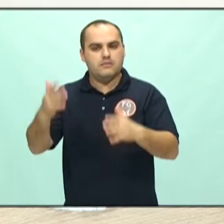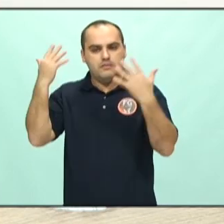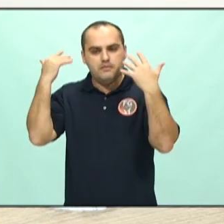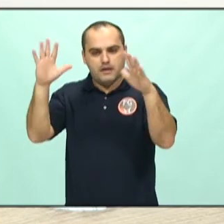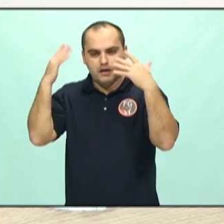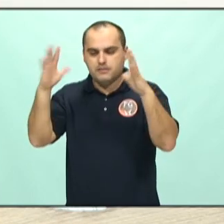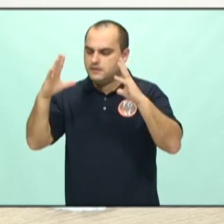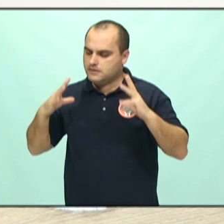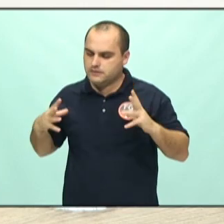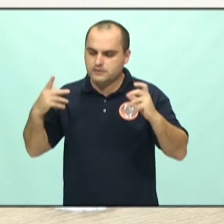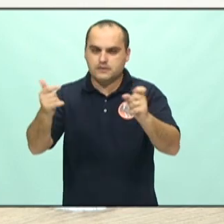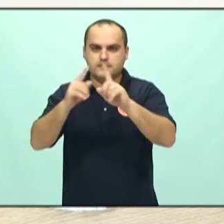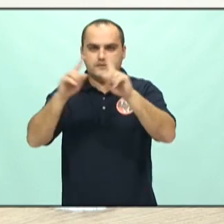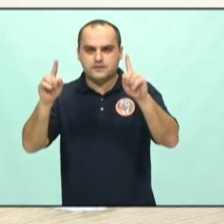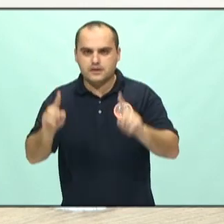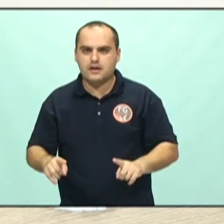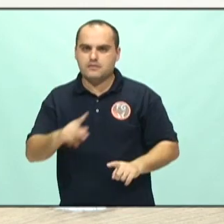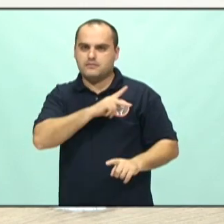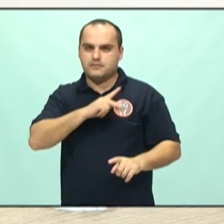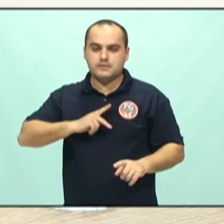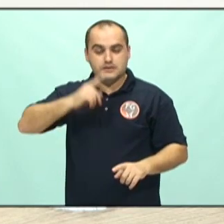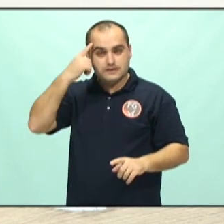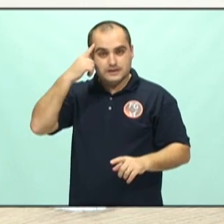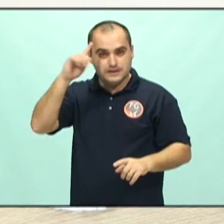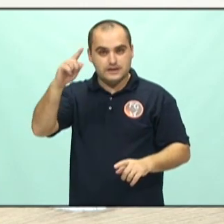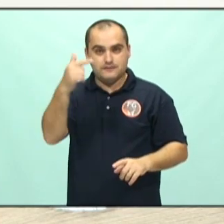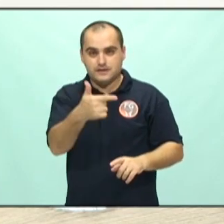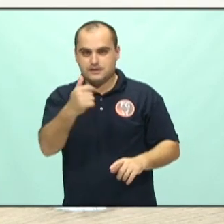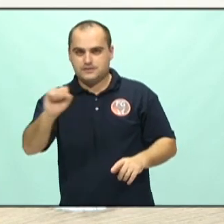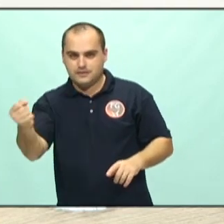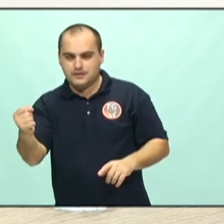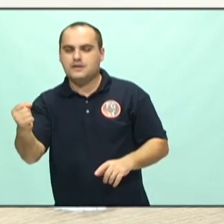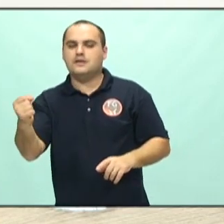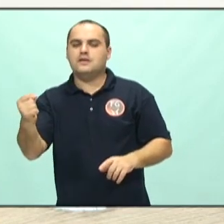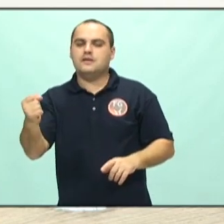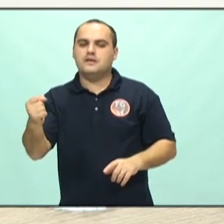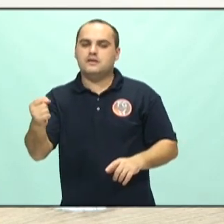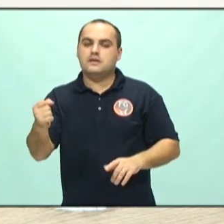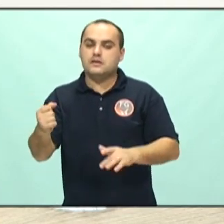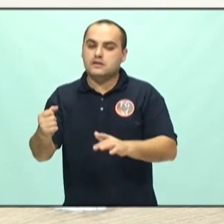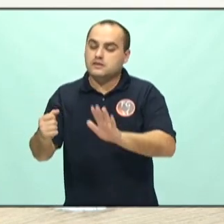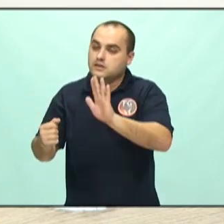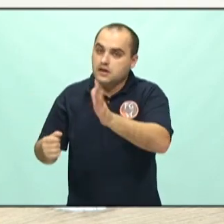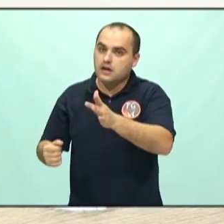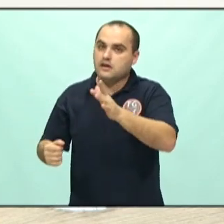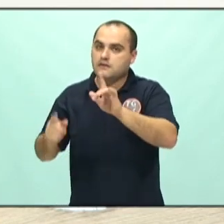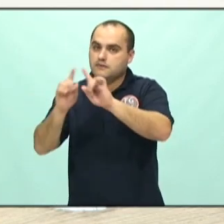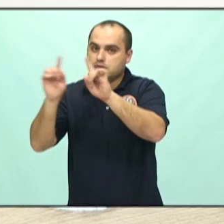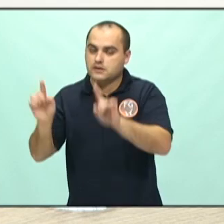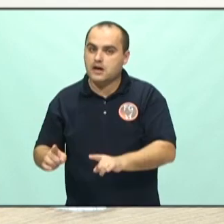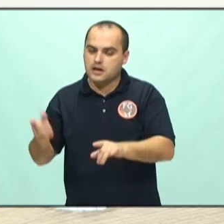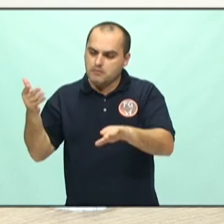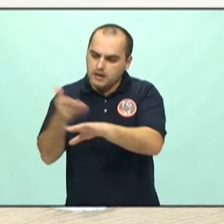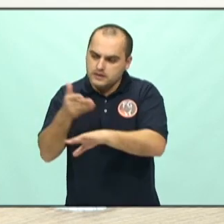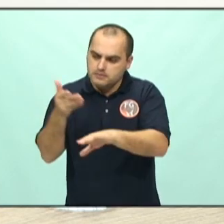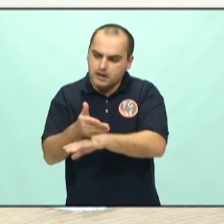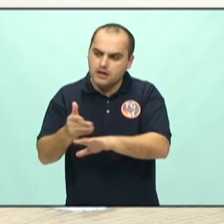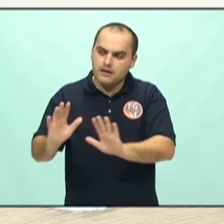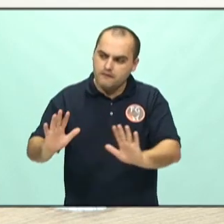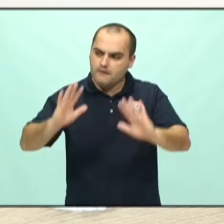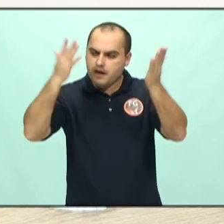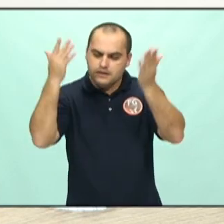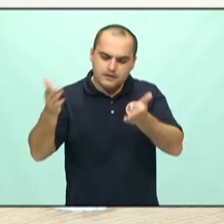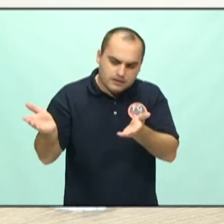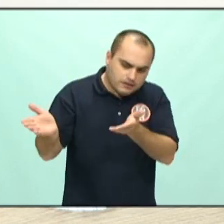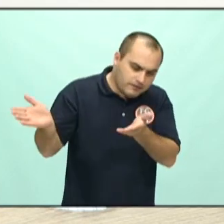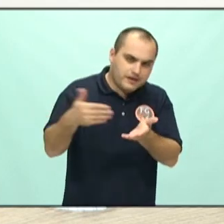todos nós, servidores públicos, pelo nosso dia, no próximo dia 28, e que aqueles que possam participar das comemorações venham participar conosco